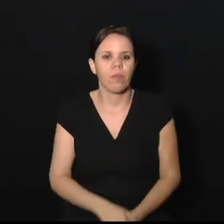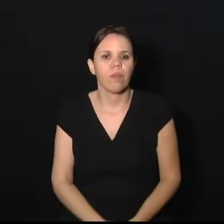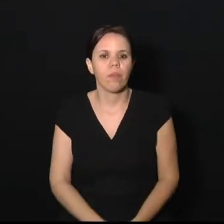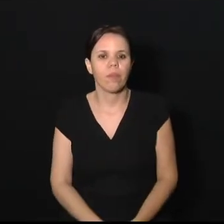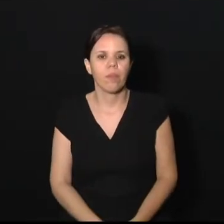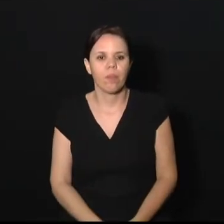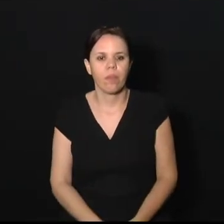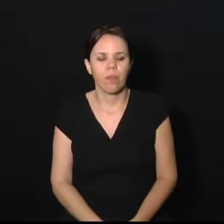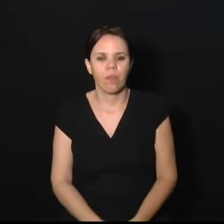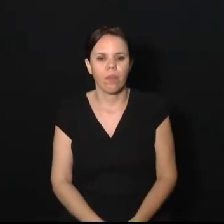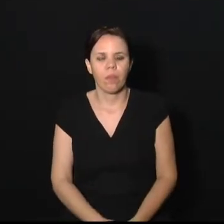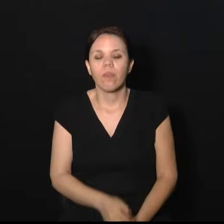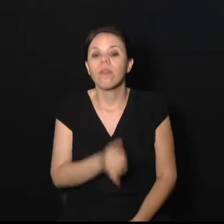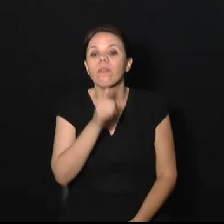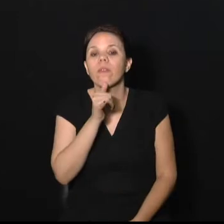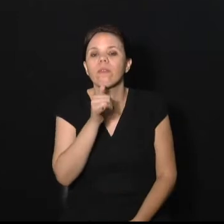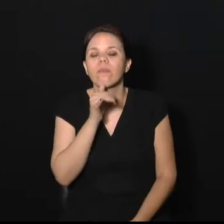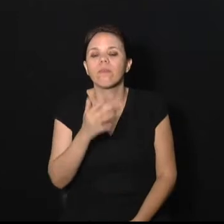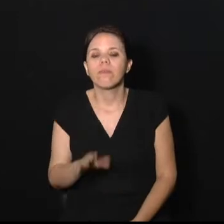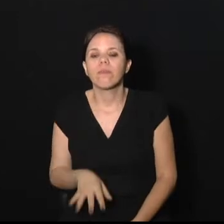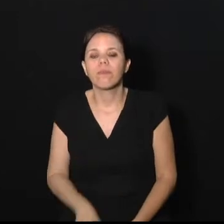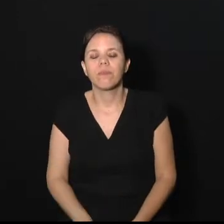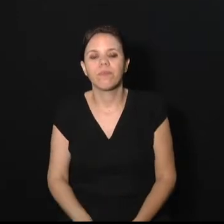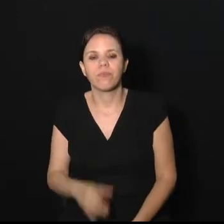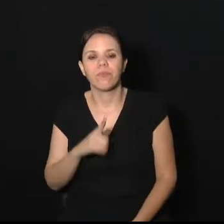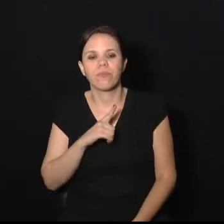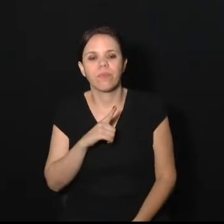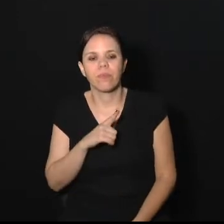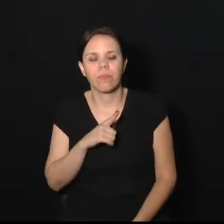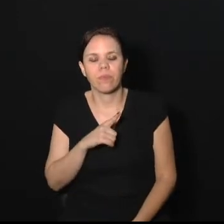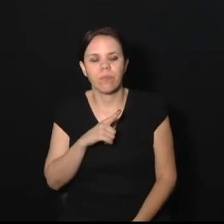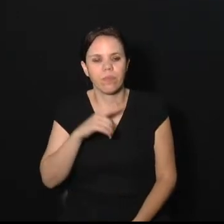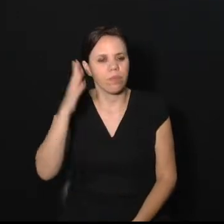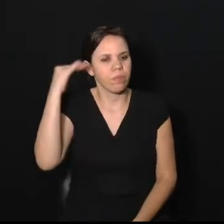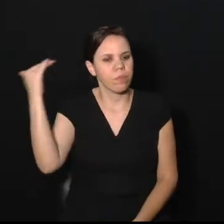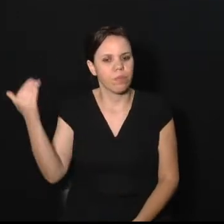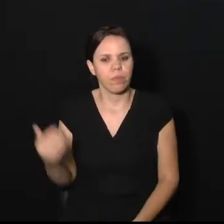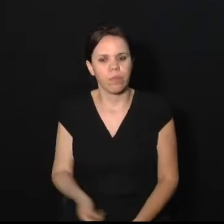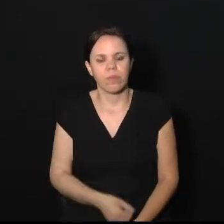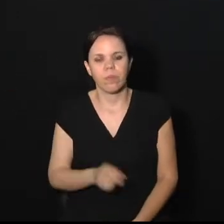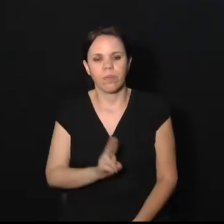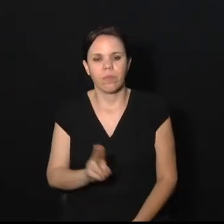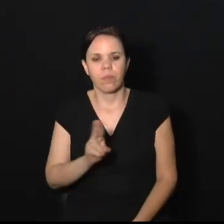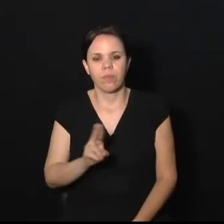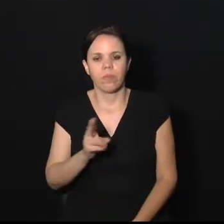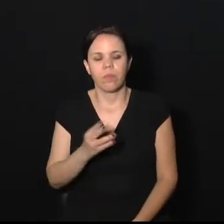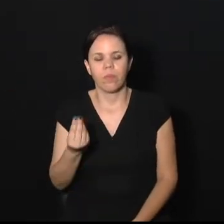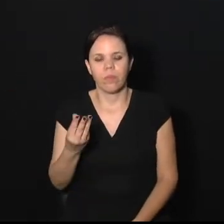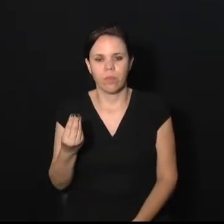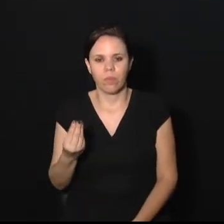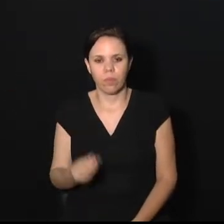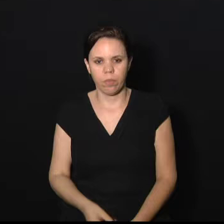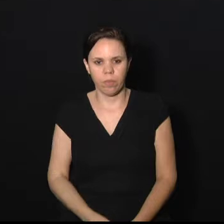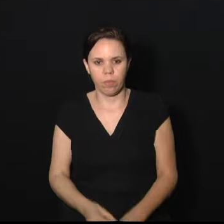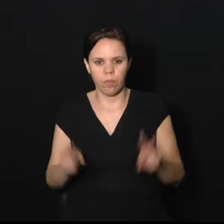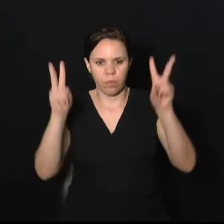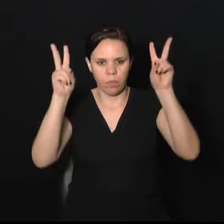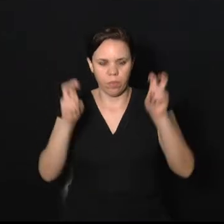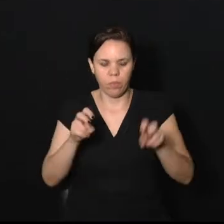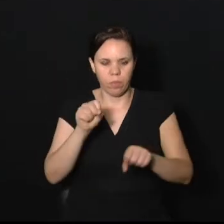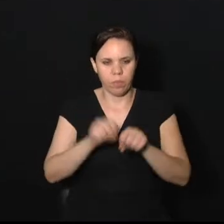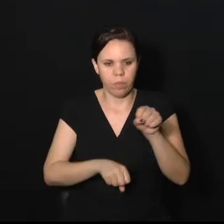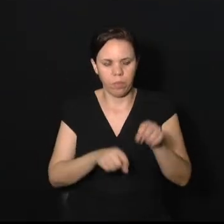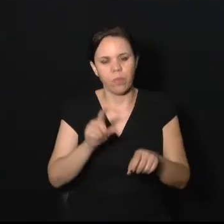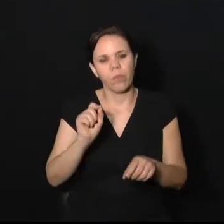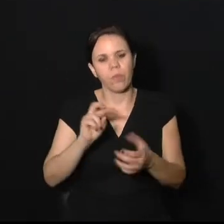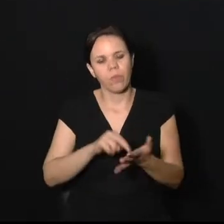E aí, um exemplo que a gente tem bem famoso, aí, que a gente está usando muito em relação à criminalidade, é